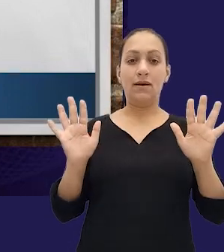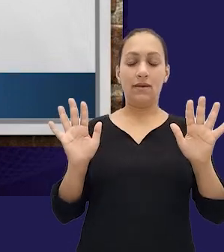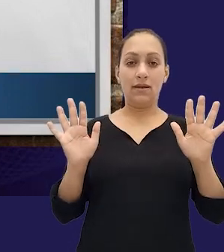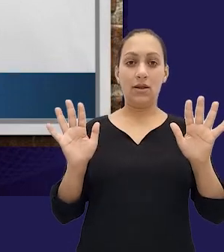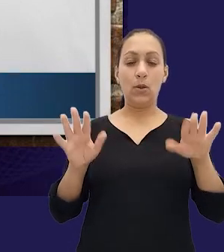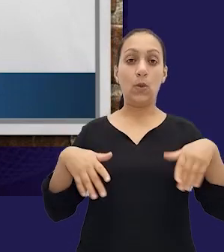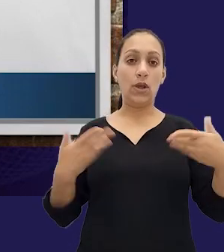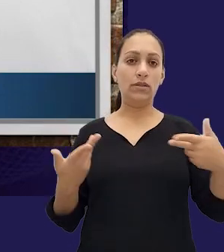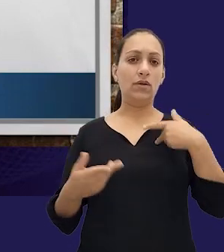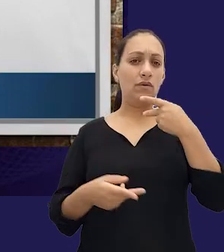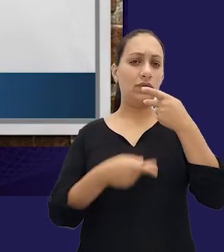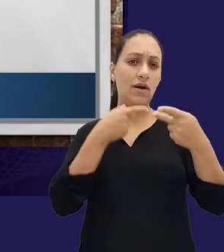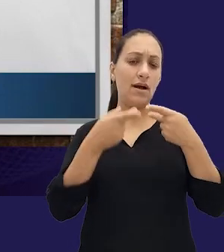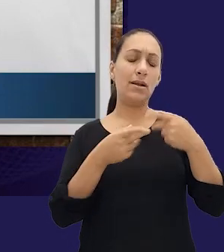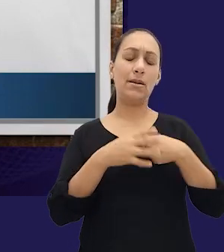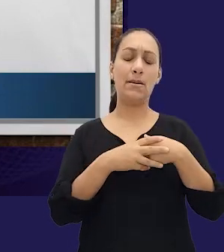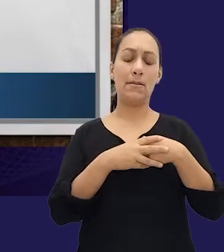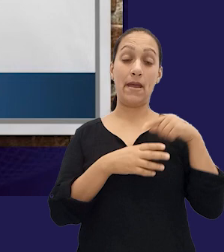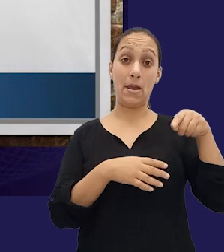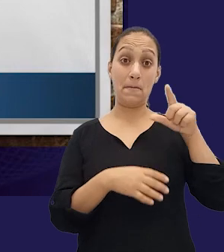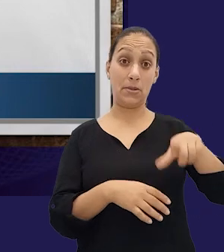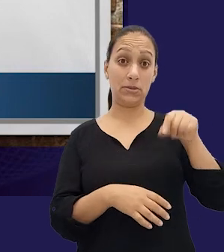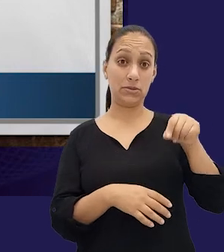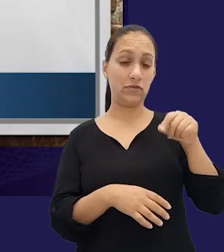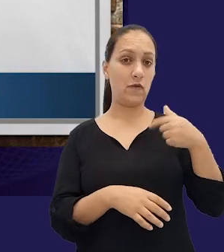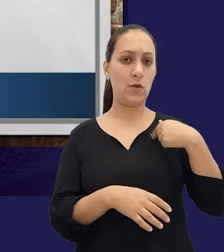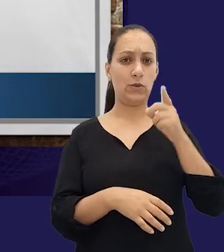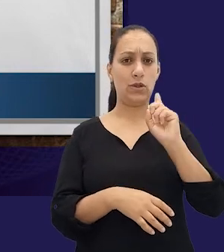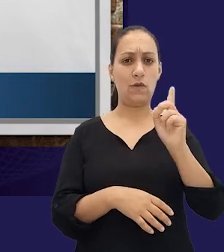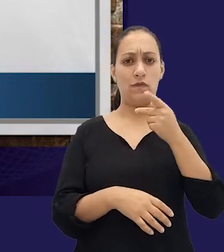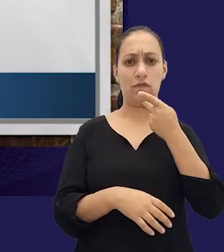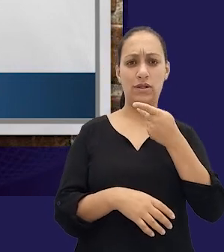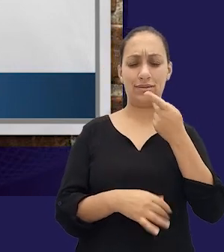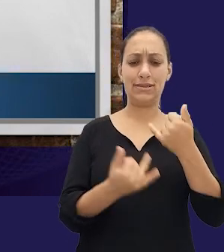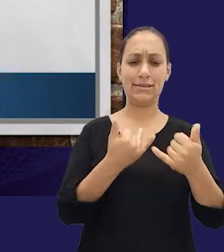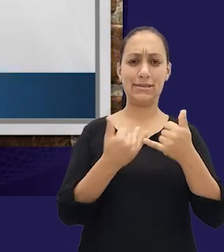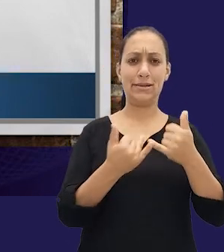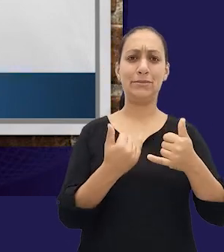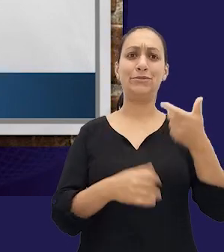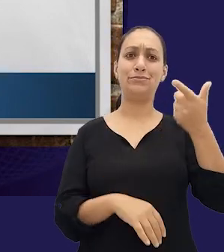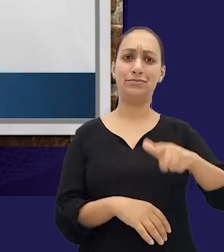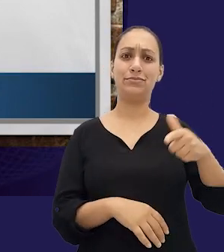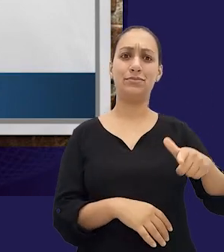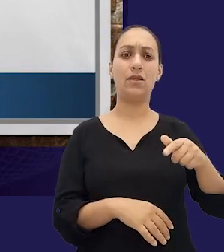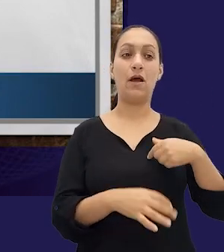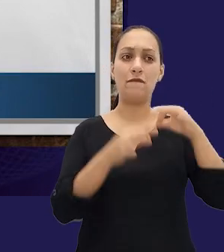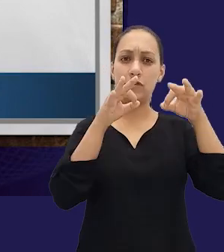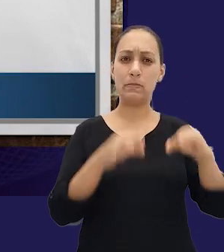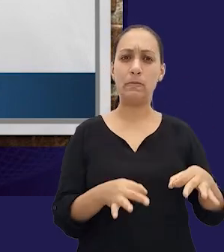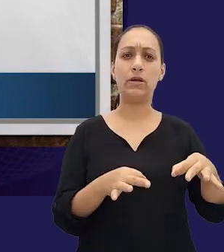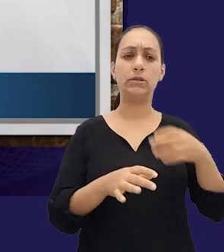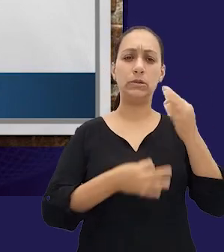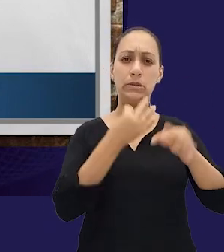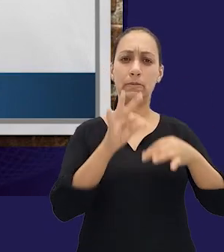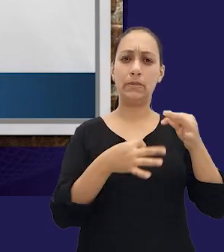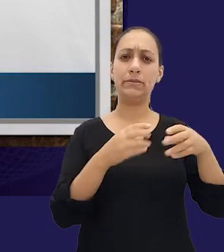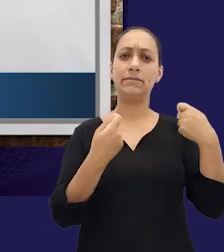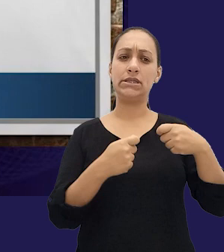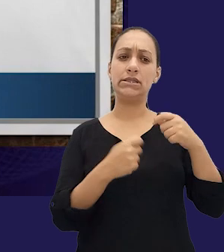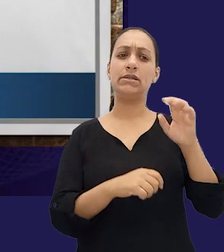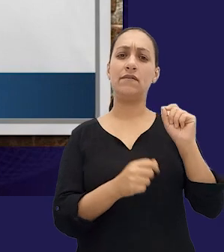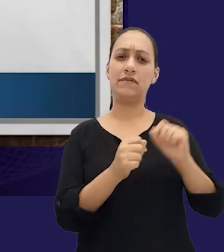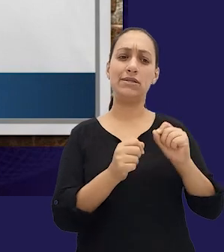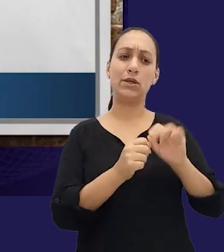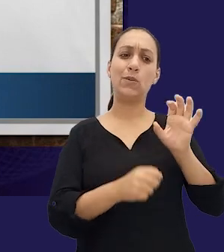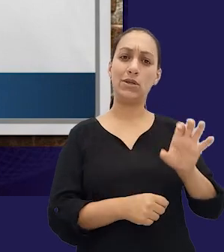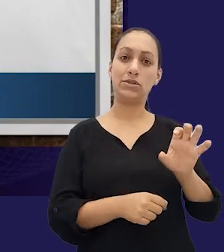eu me refiro passaram a ser uma alternativa, eu não estou sendo taxativa e afirmando que o tratamento tem que ser com polimixina, mas que